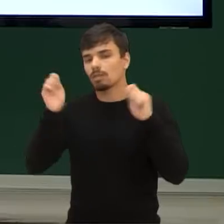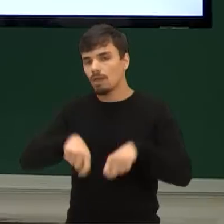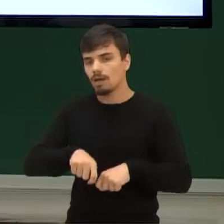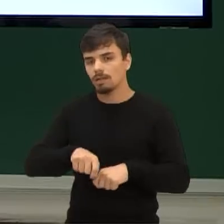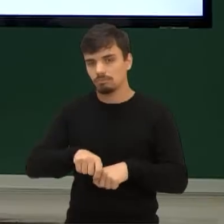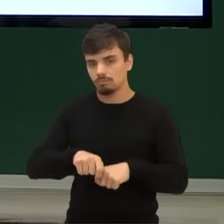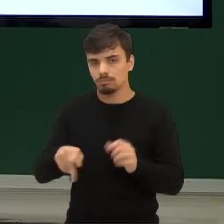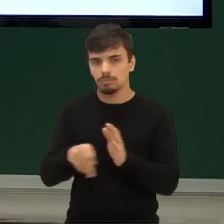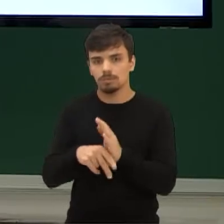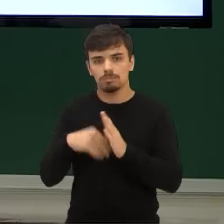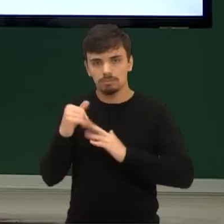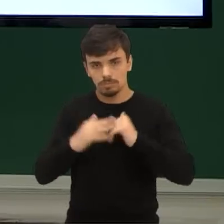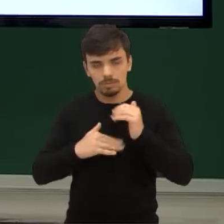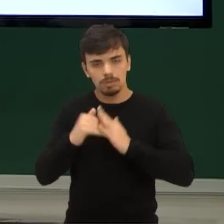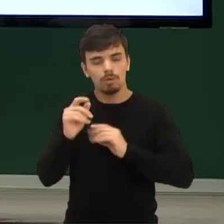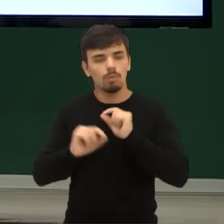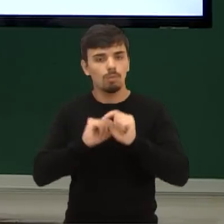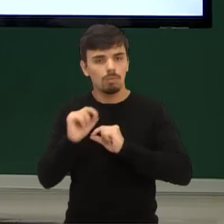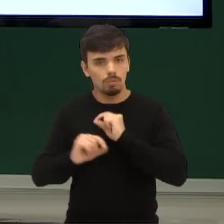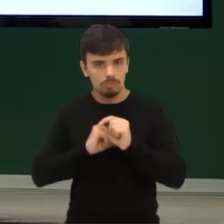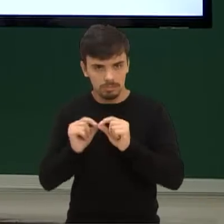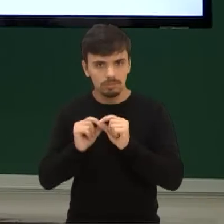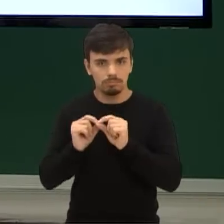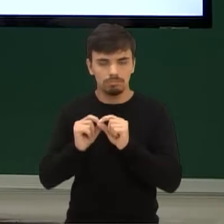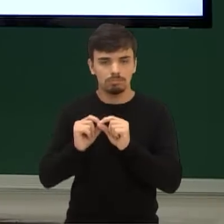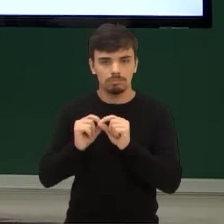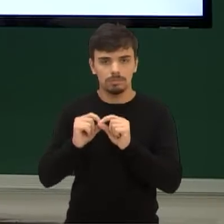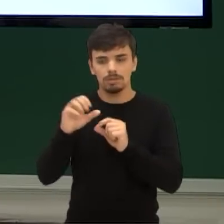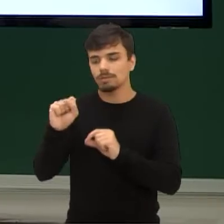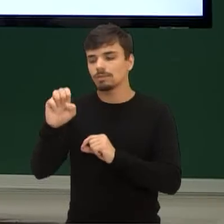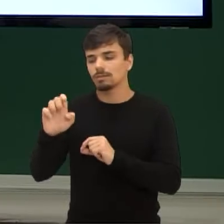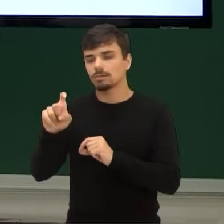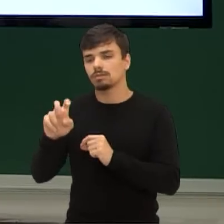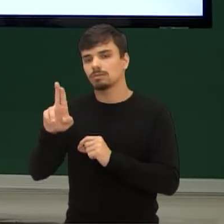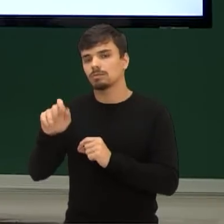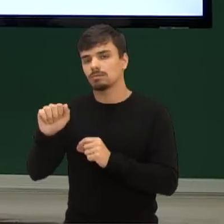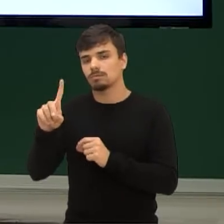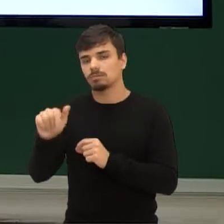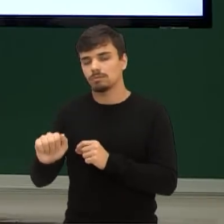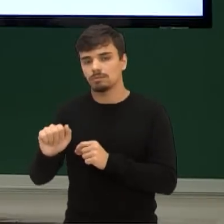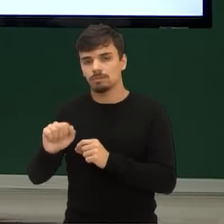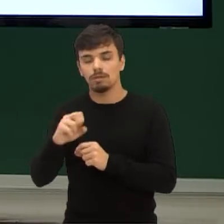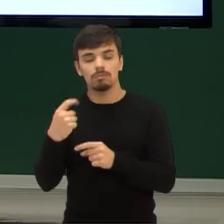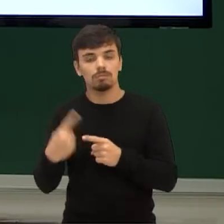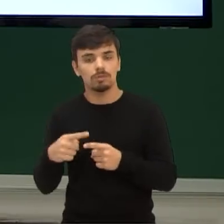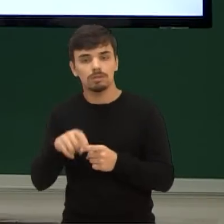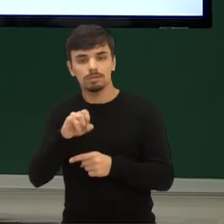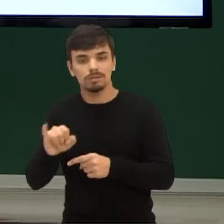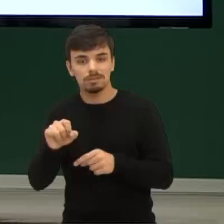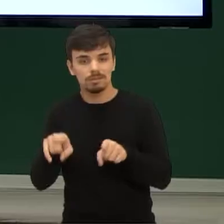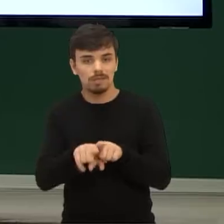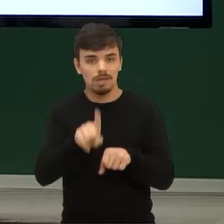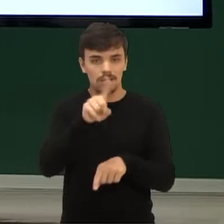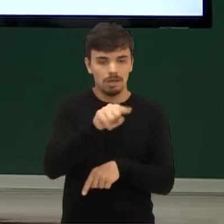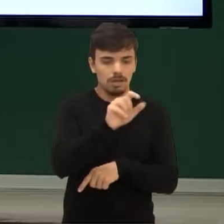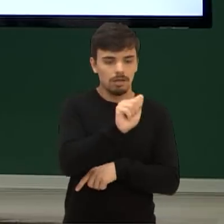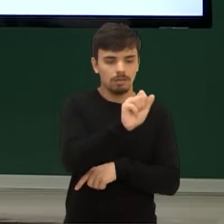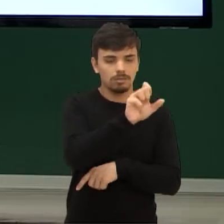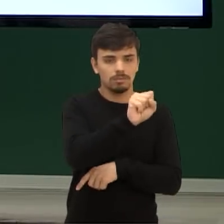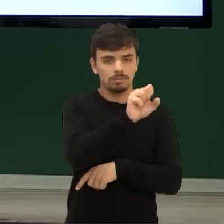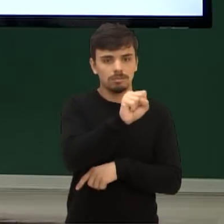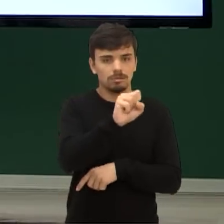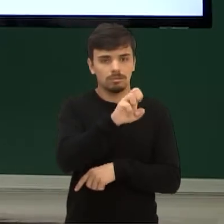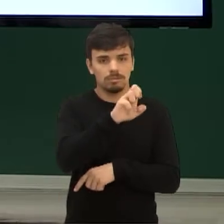possível na reprodução sexuada. Porque você deve lembrar aí que a gente viu que na reprodução assexuada são